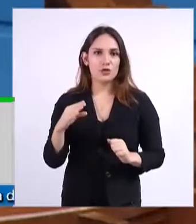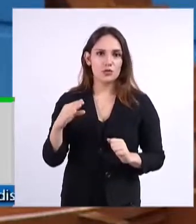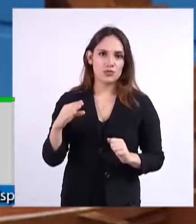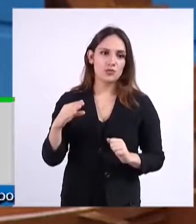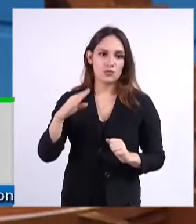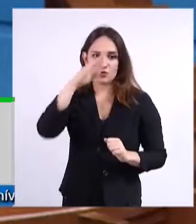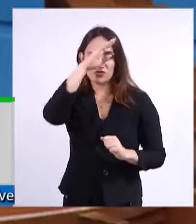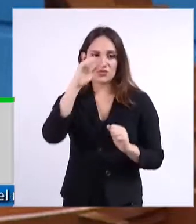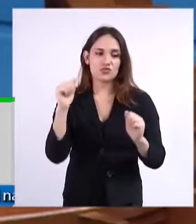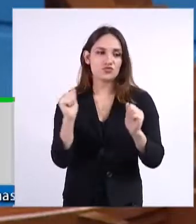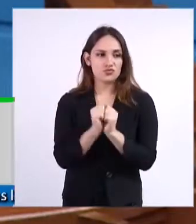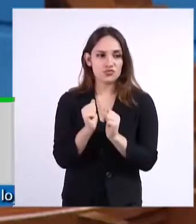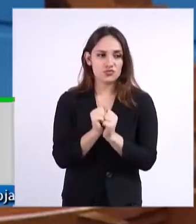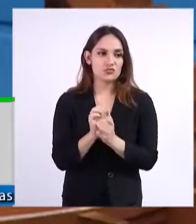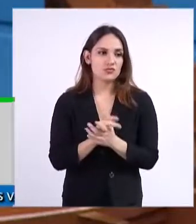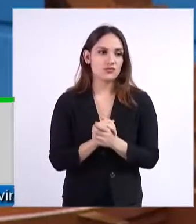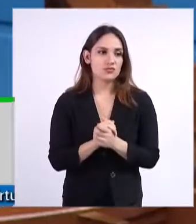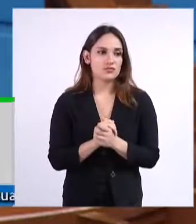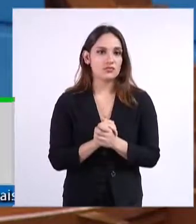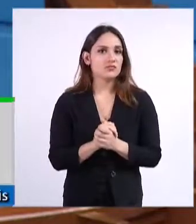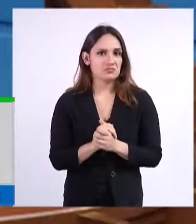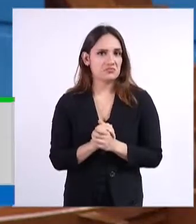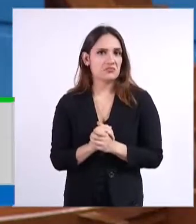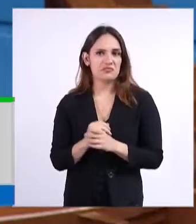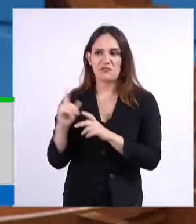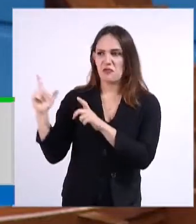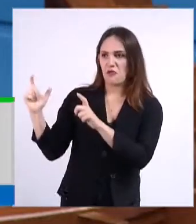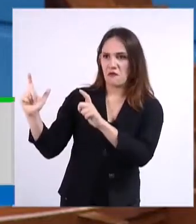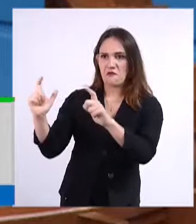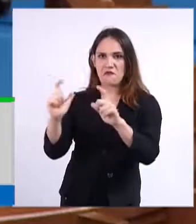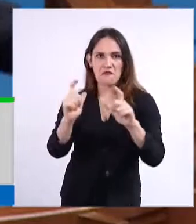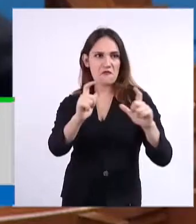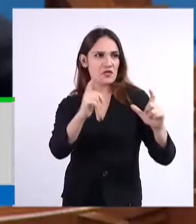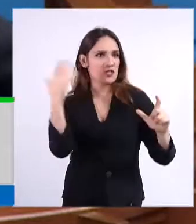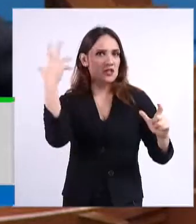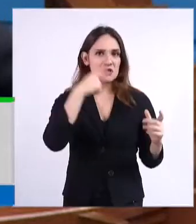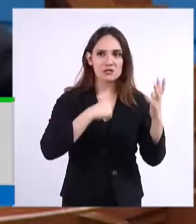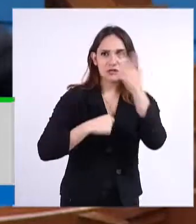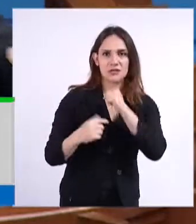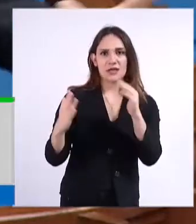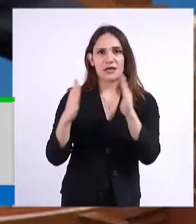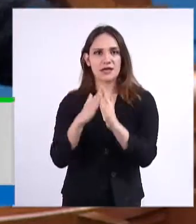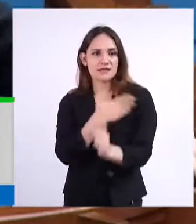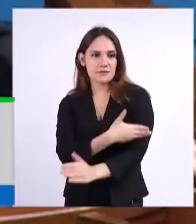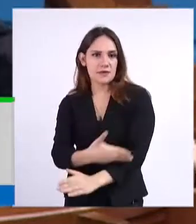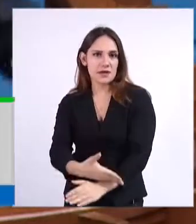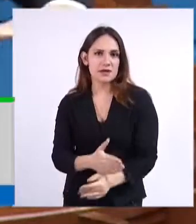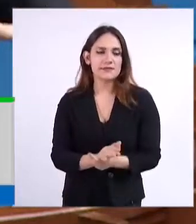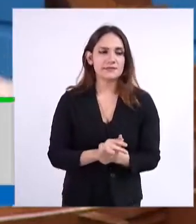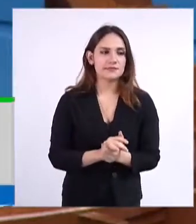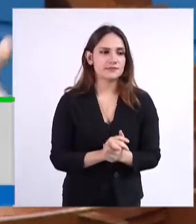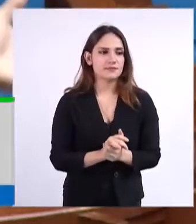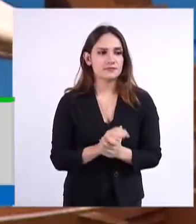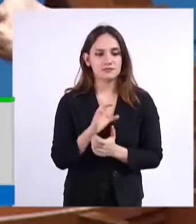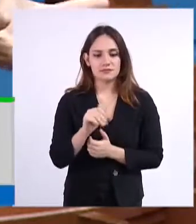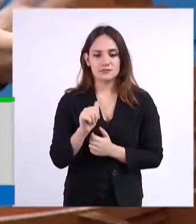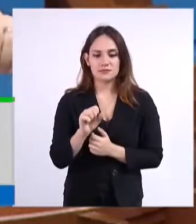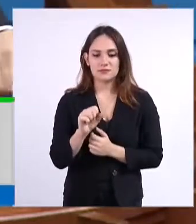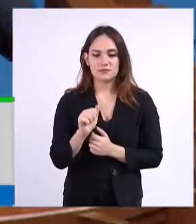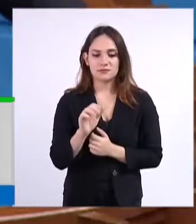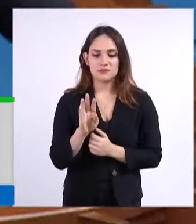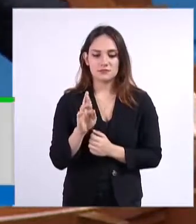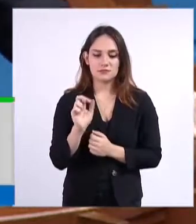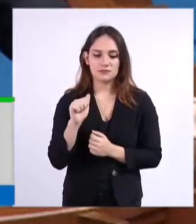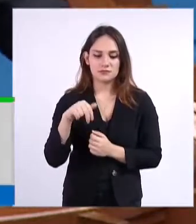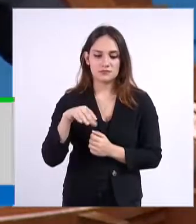Olha, nós fomos à Casa Branca. Que bonito. Chegou na Casa Branca e entregou o Brasil na